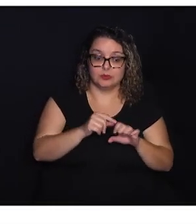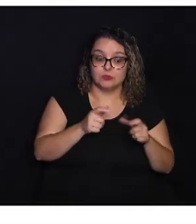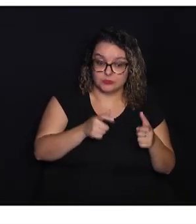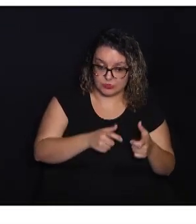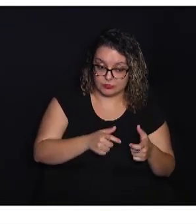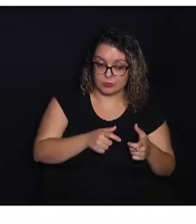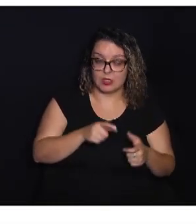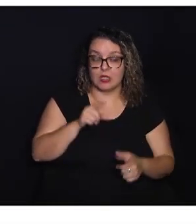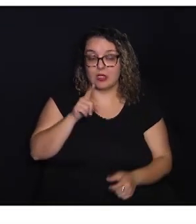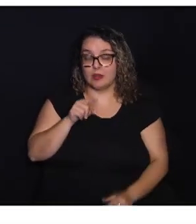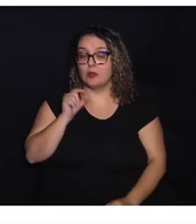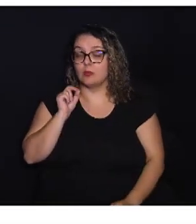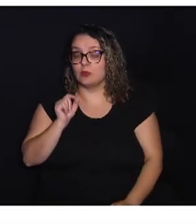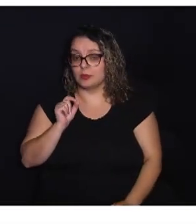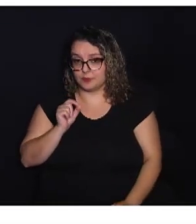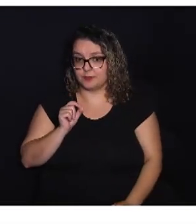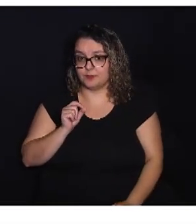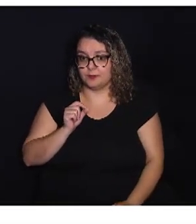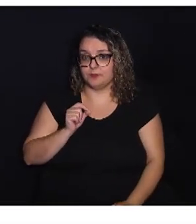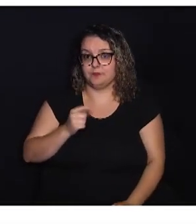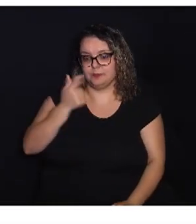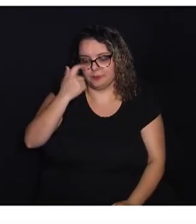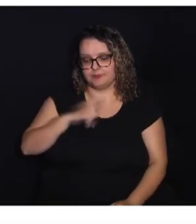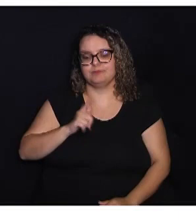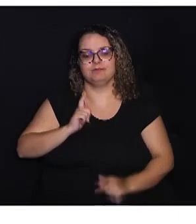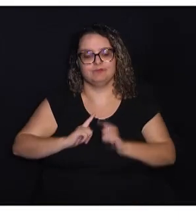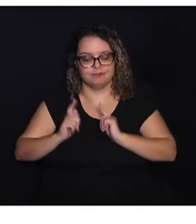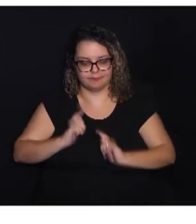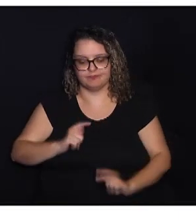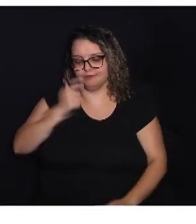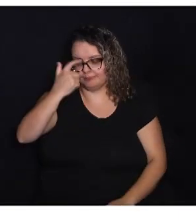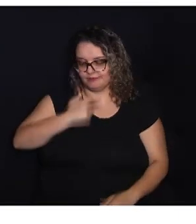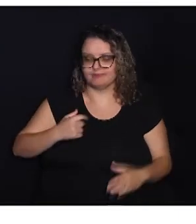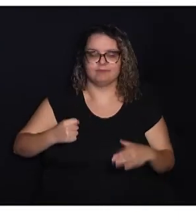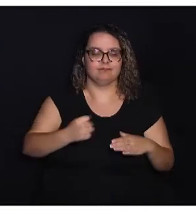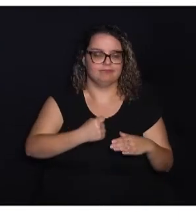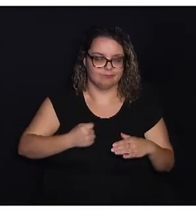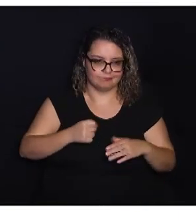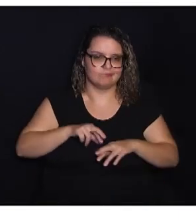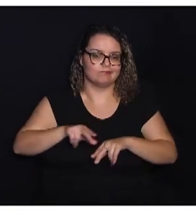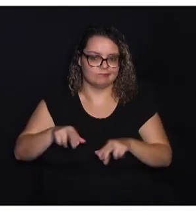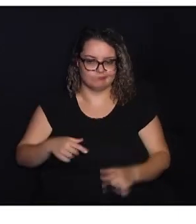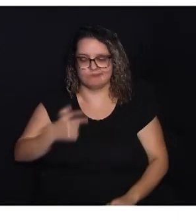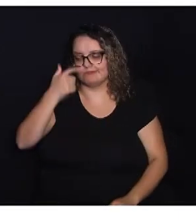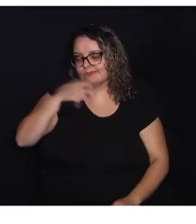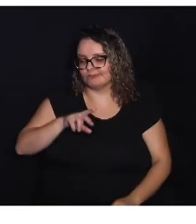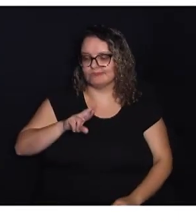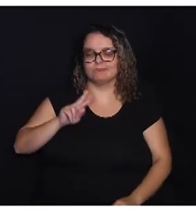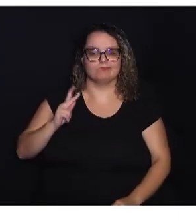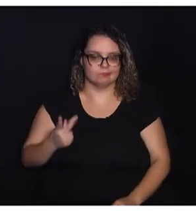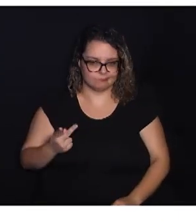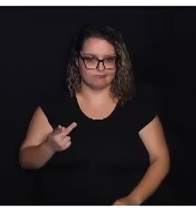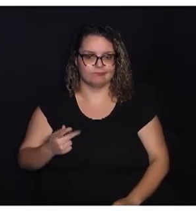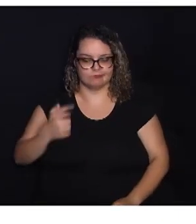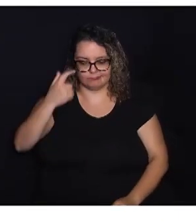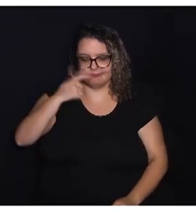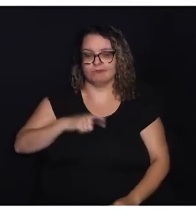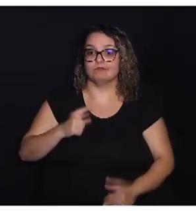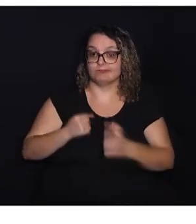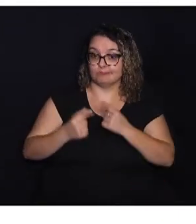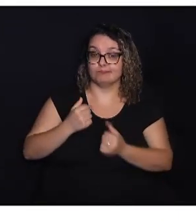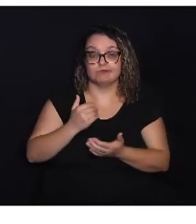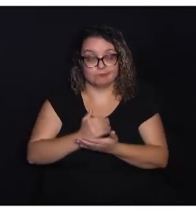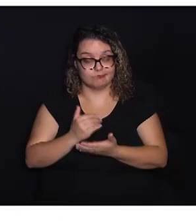é você ser o gestor, ser a cozinheira, ser o RH, ser o